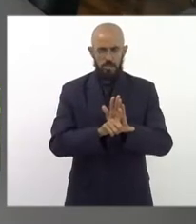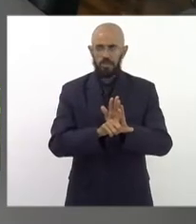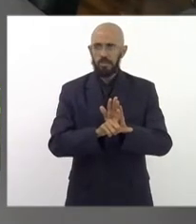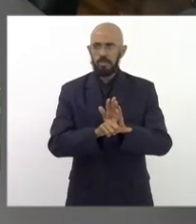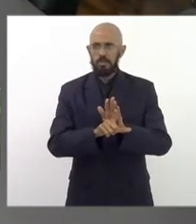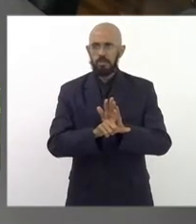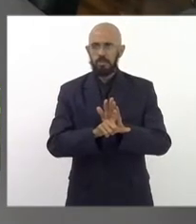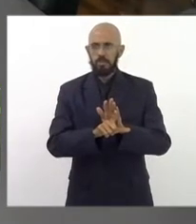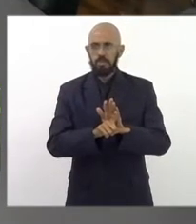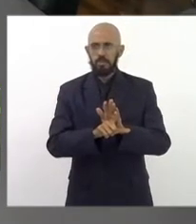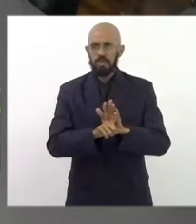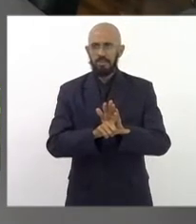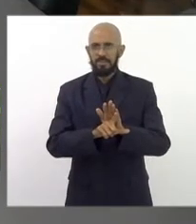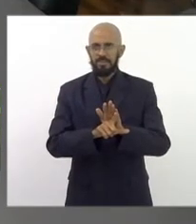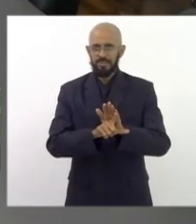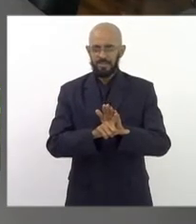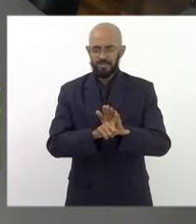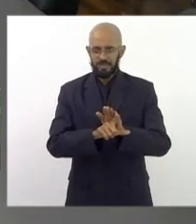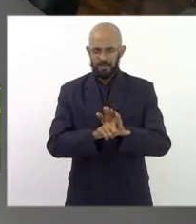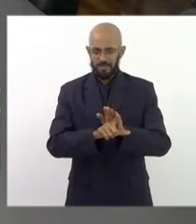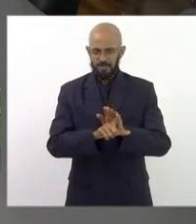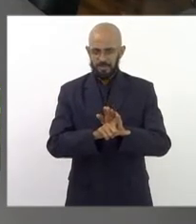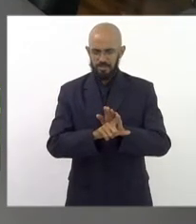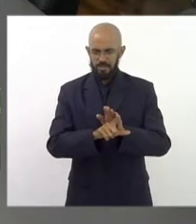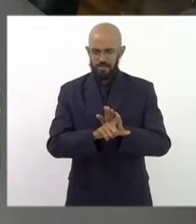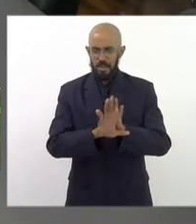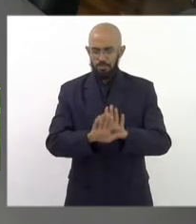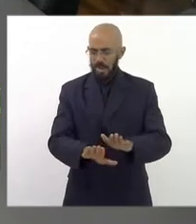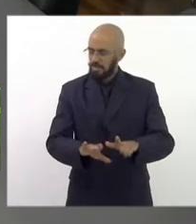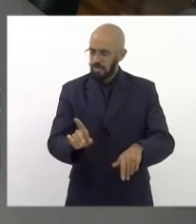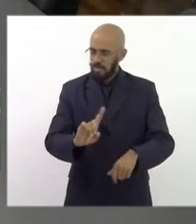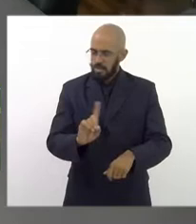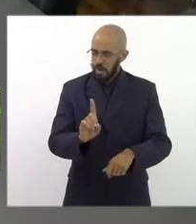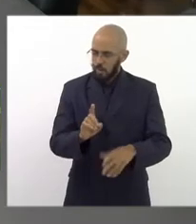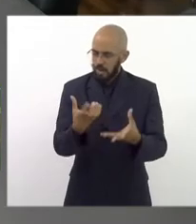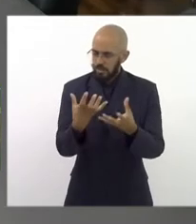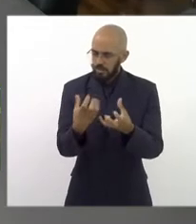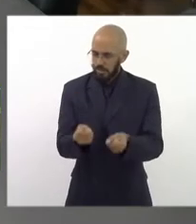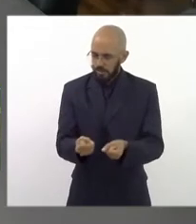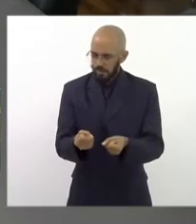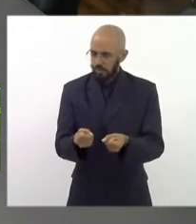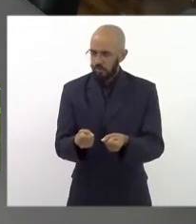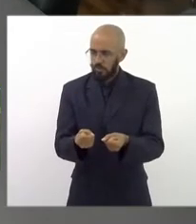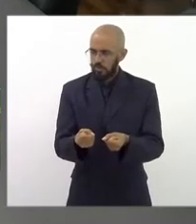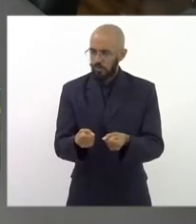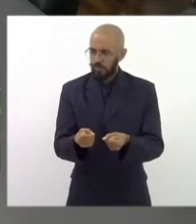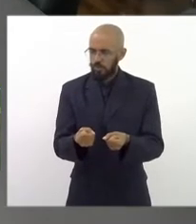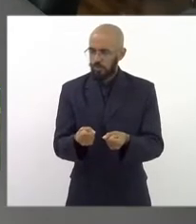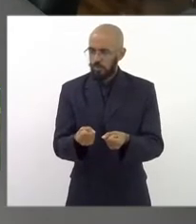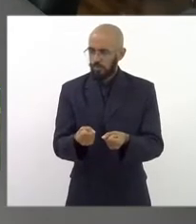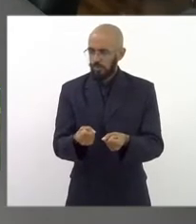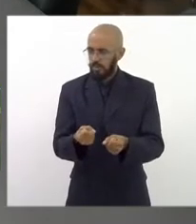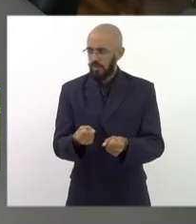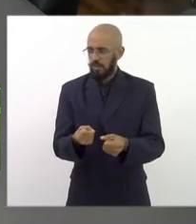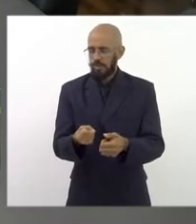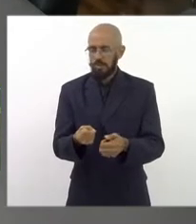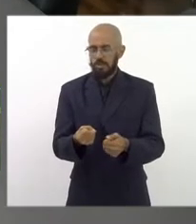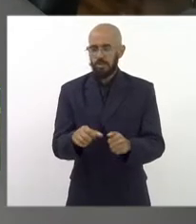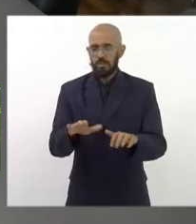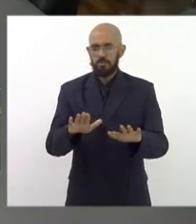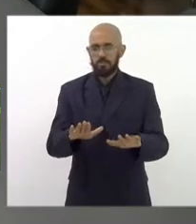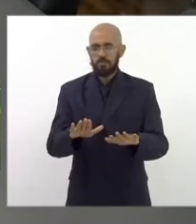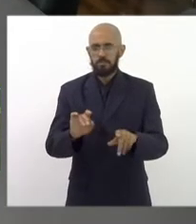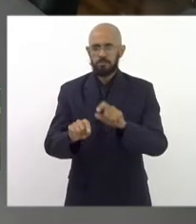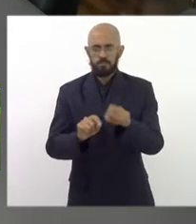do parecer da PGFN, ele acabou não aceitando o regime, mas a PGE